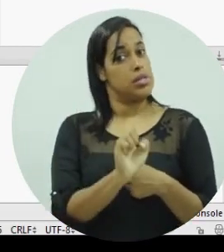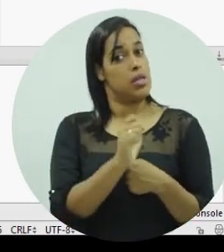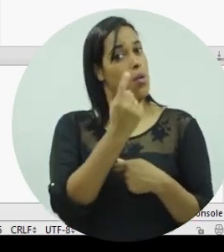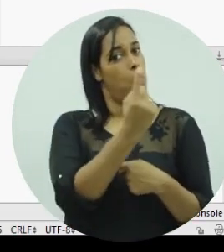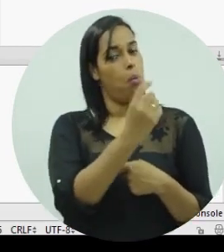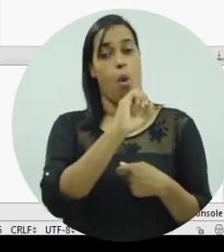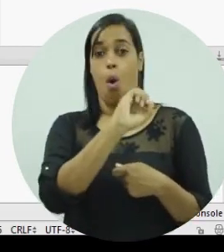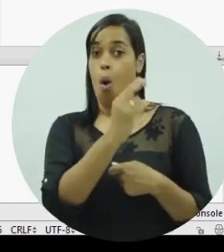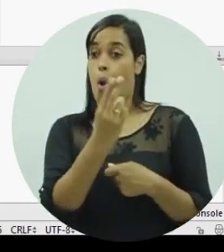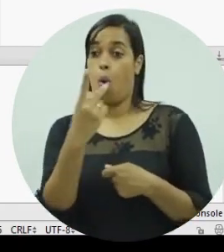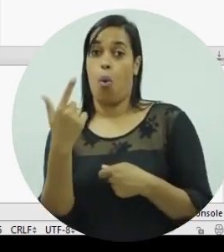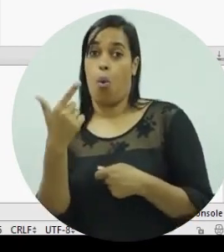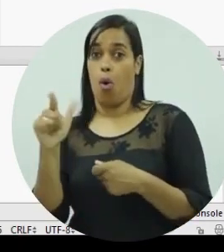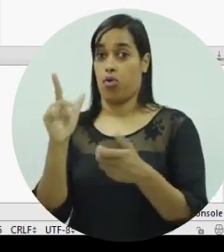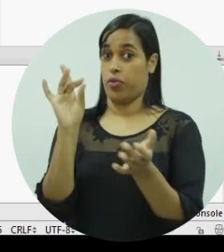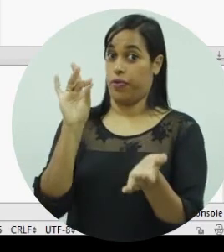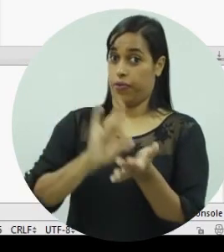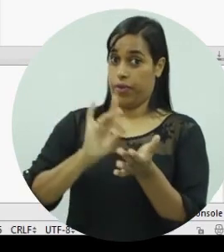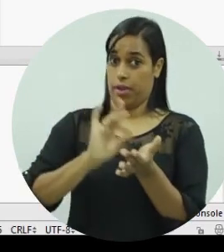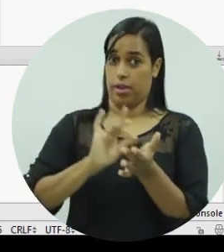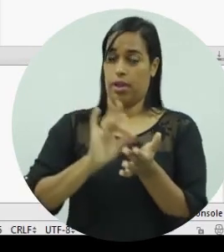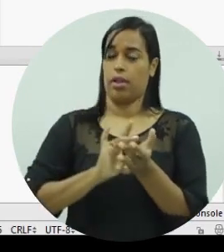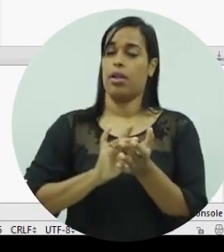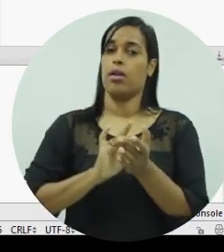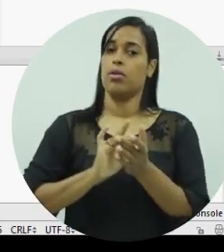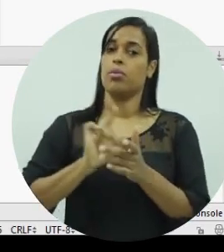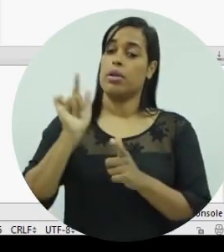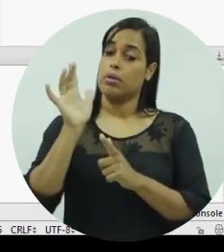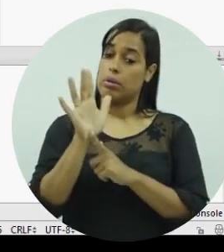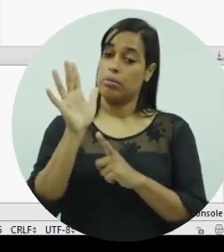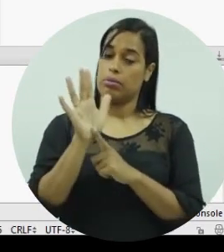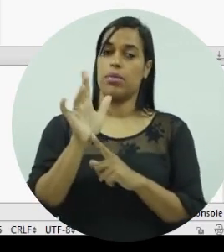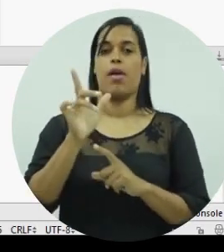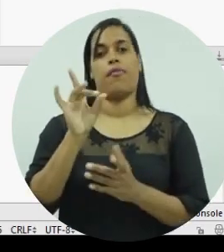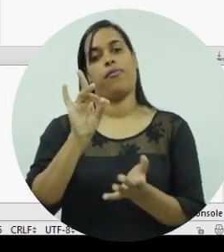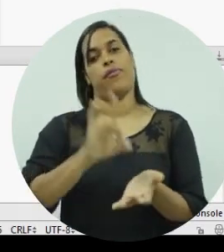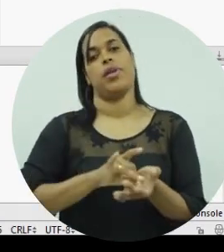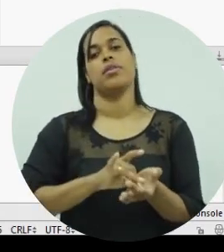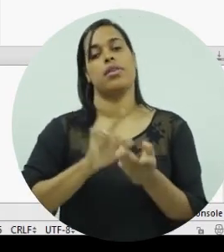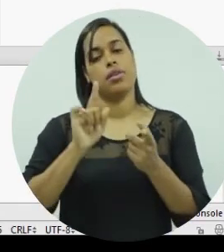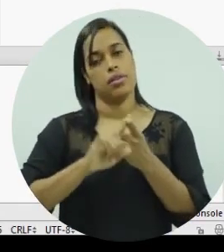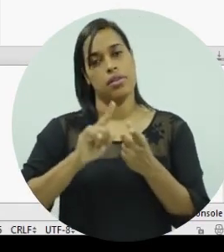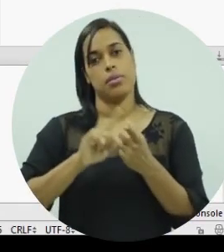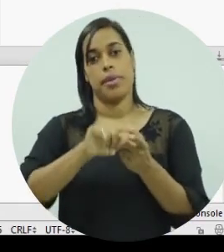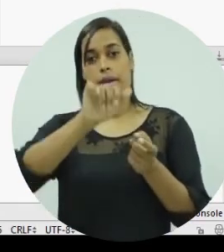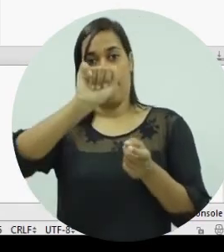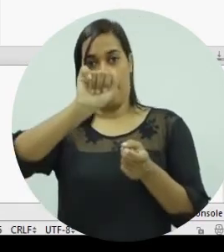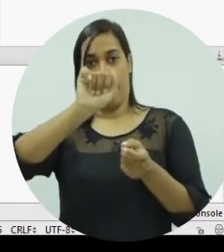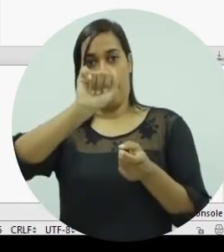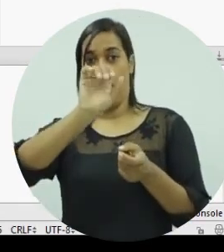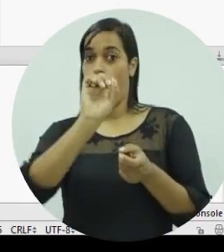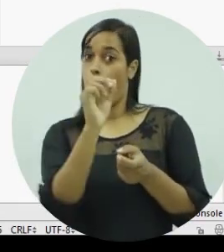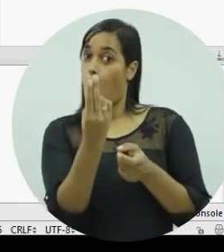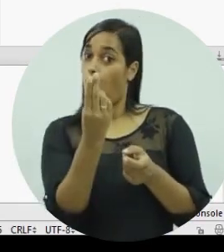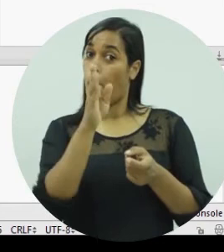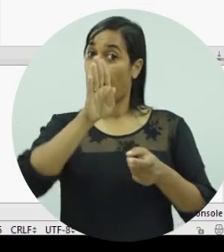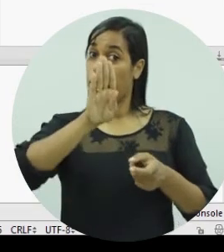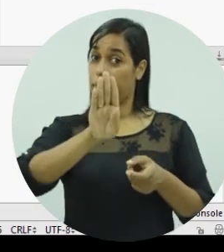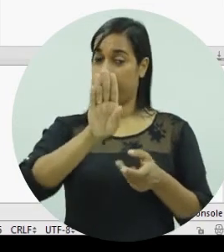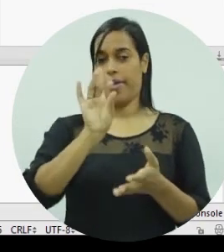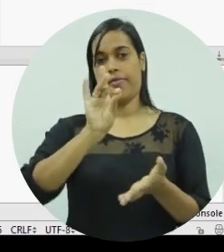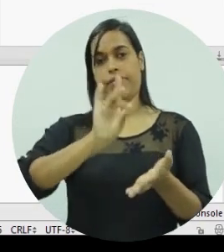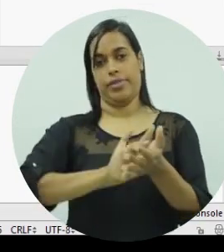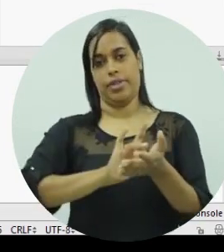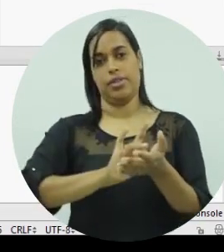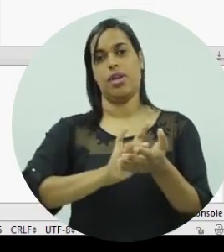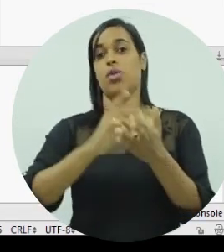Então, se um dos dois for verdadeiro, então a expressão é verdadeira. A é verdadeiro ou